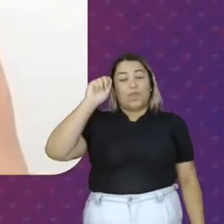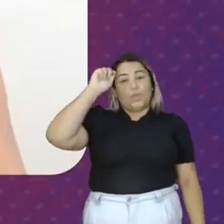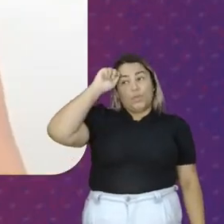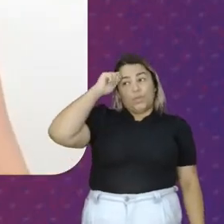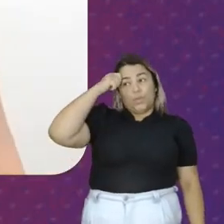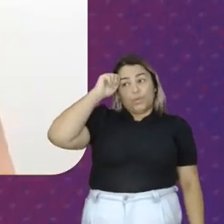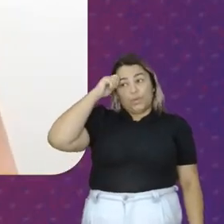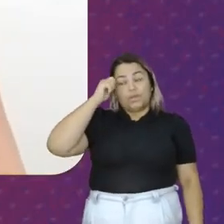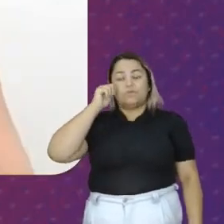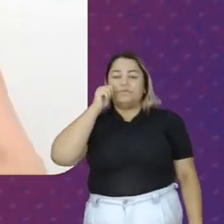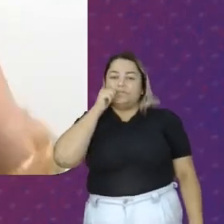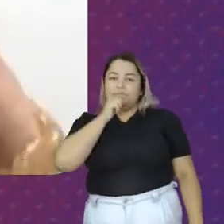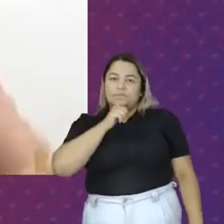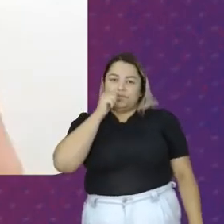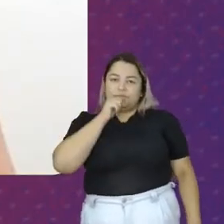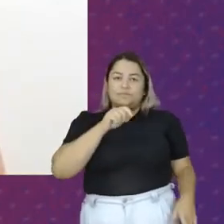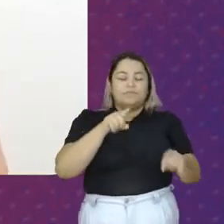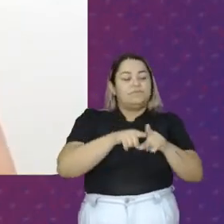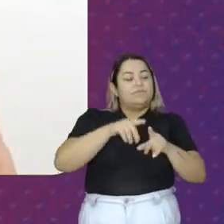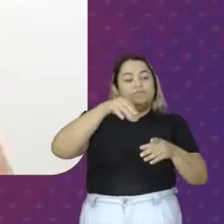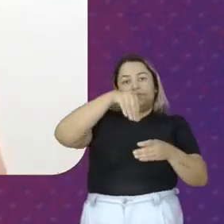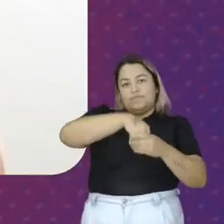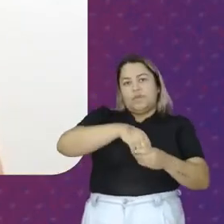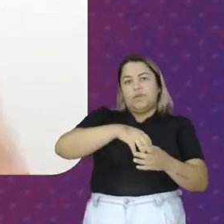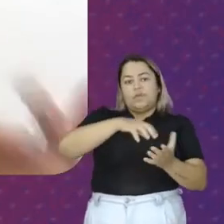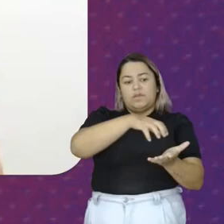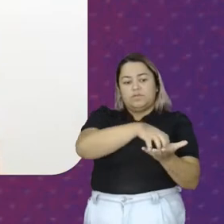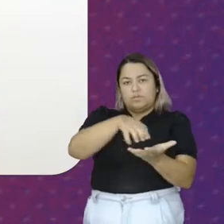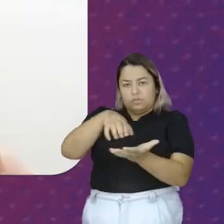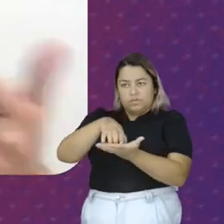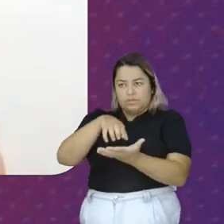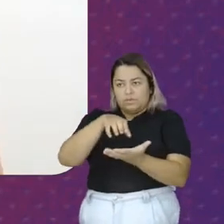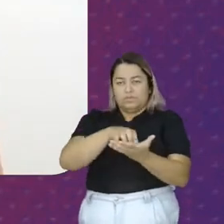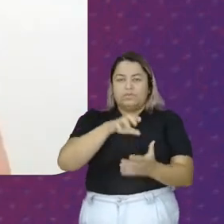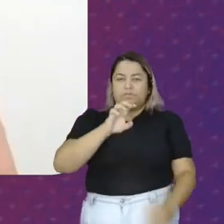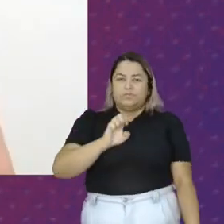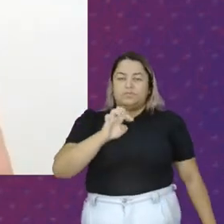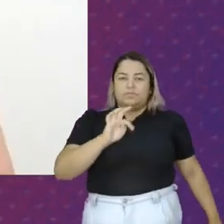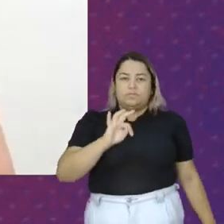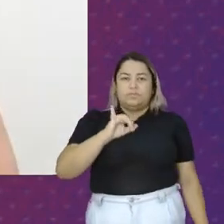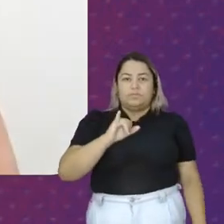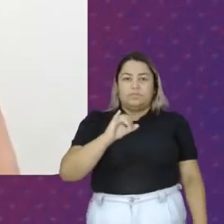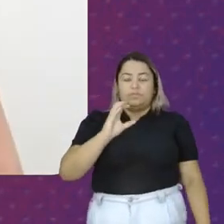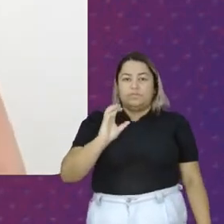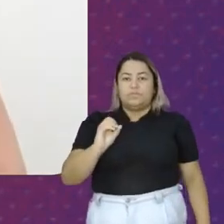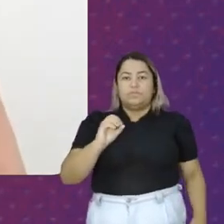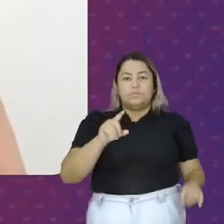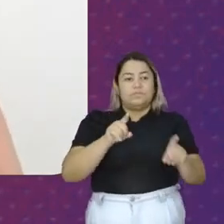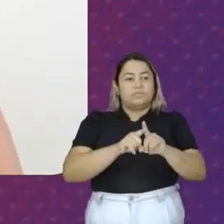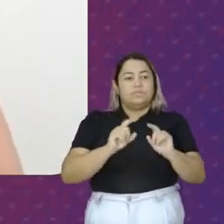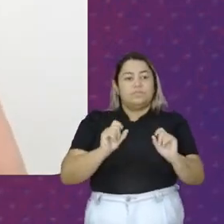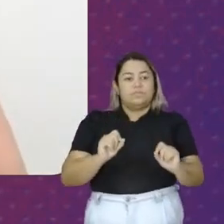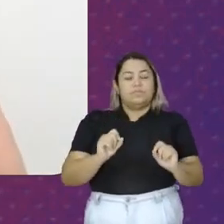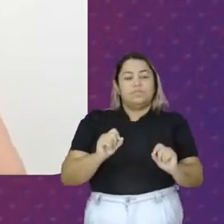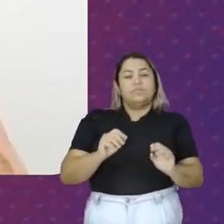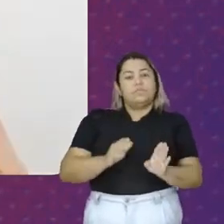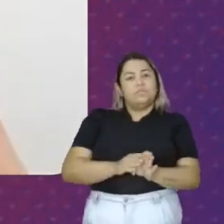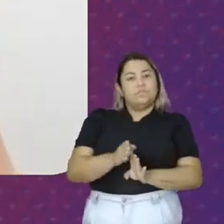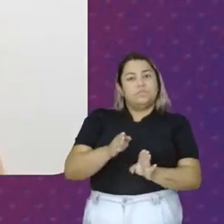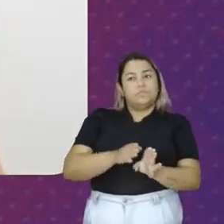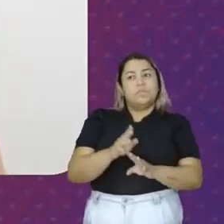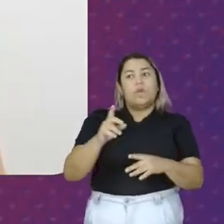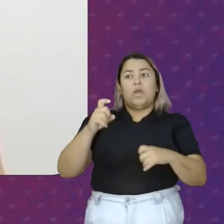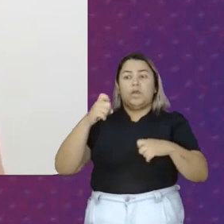dentro dessa especificidade territorial, étnico, racial, de orientação sexual, etc., nós